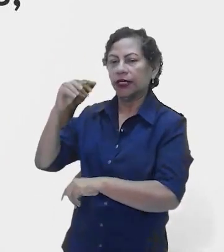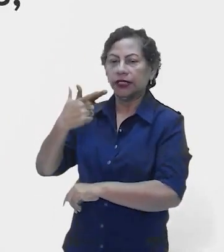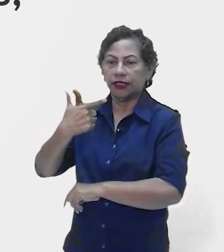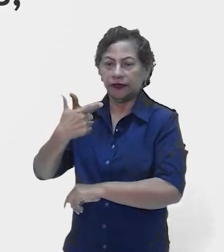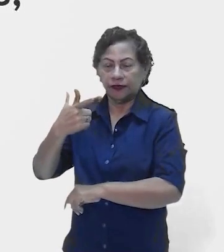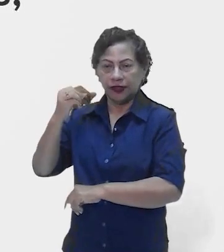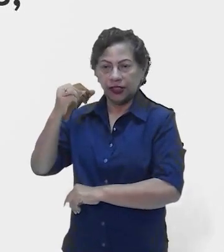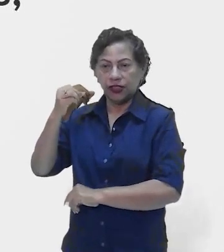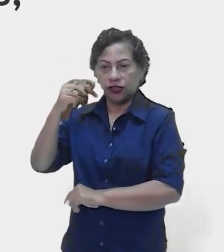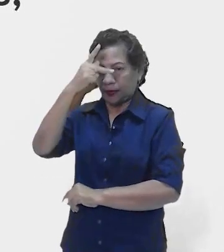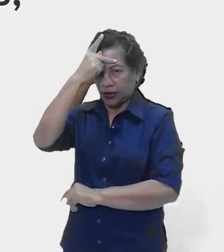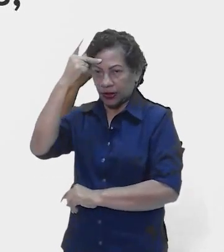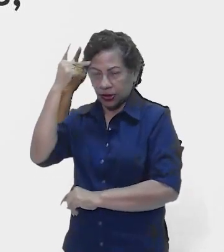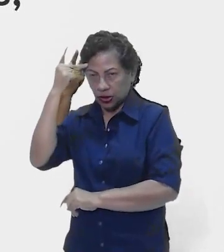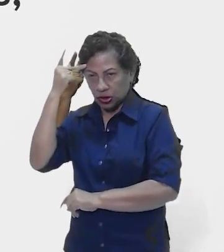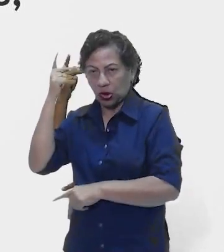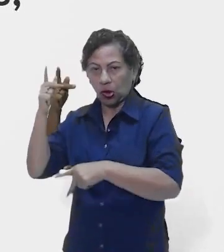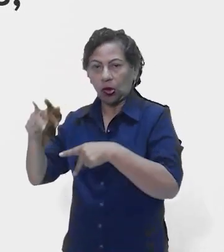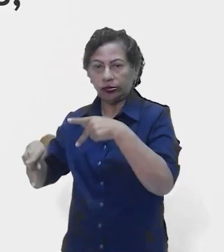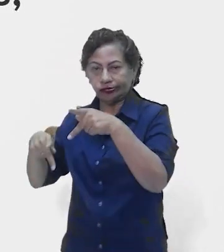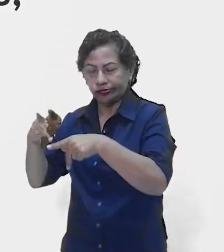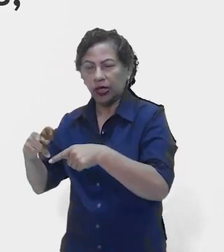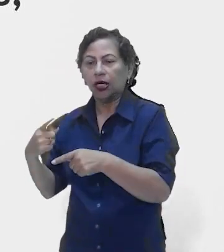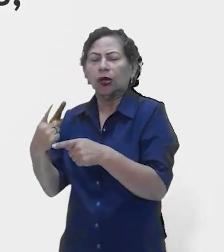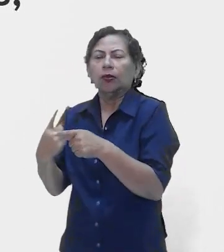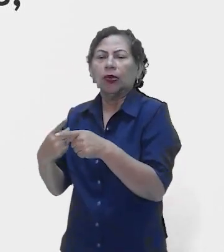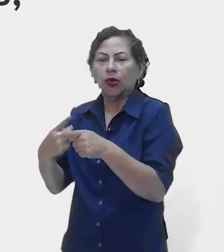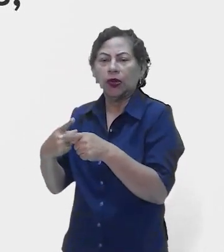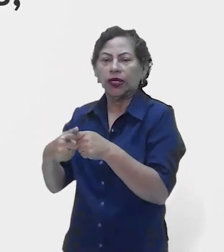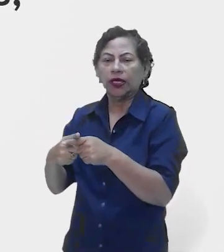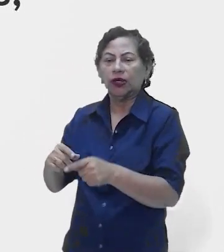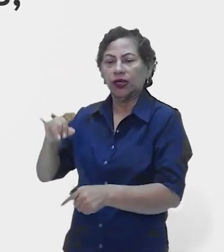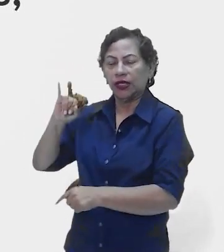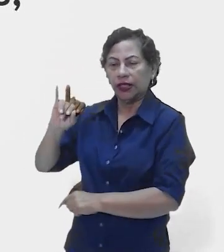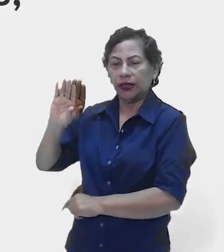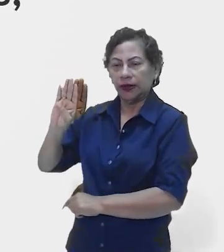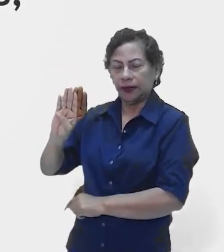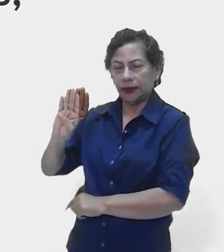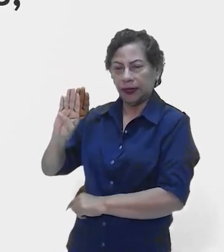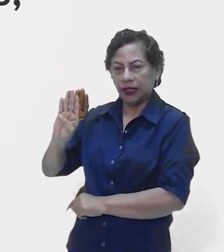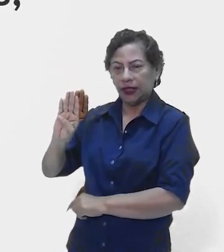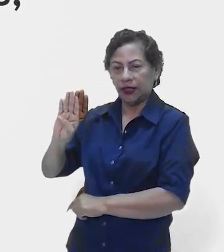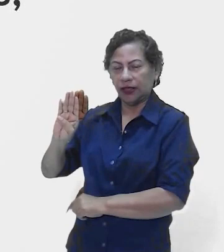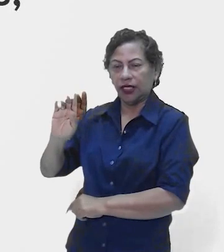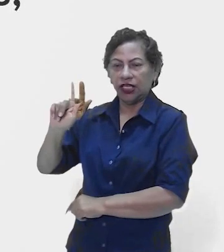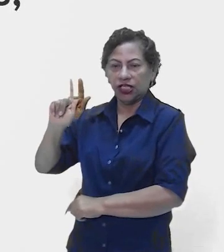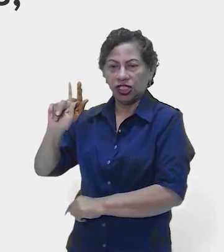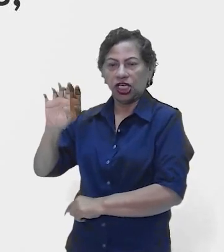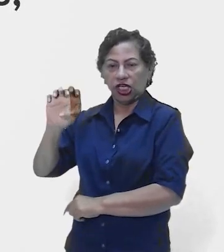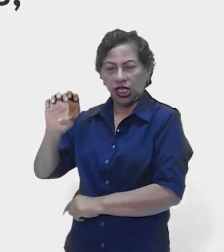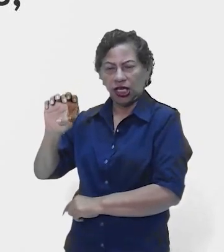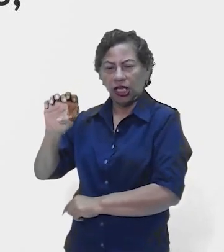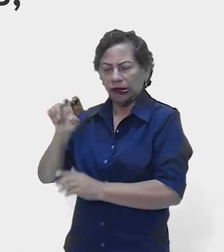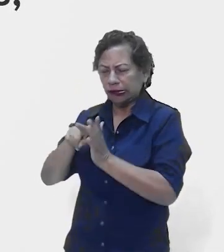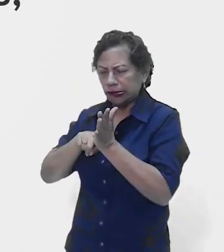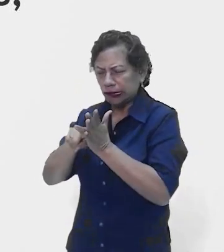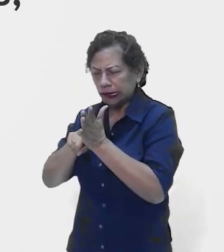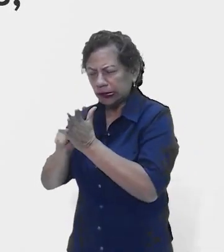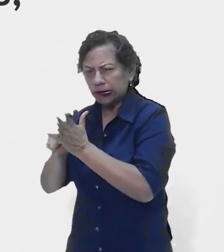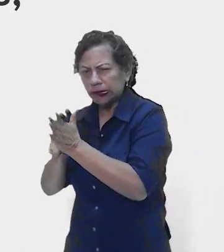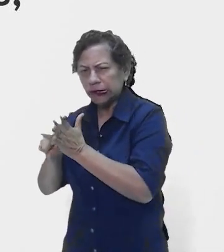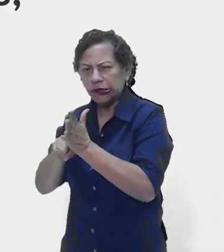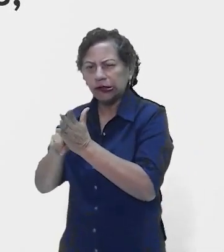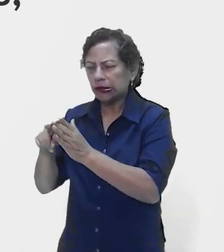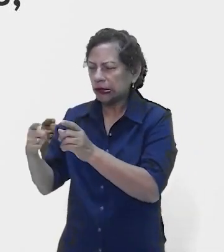habitantes. Isso porque o IBGE ele tem uma metodologia específica que leva em consideração a intensidade do